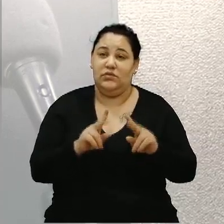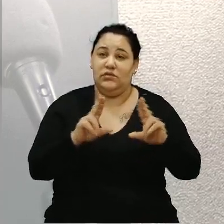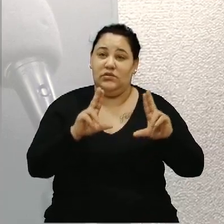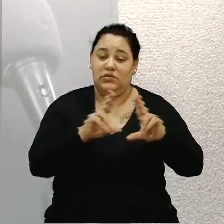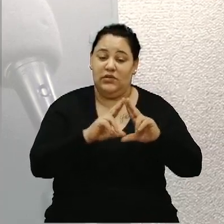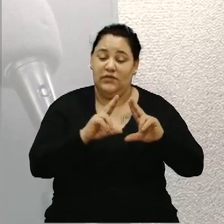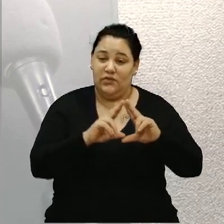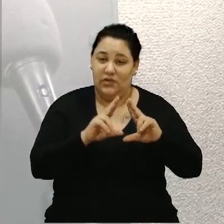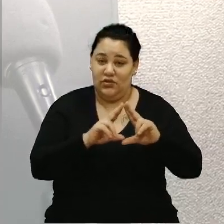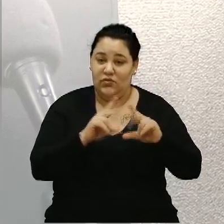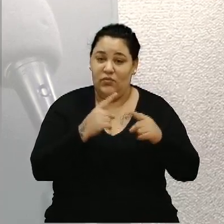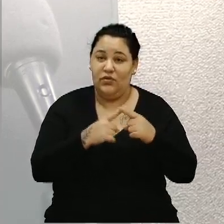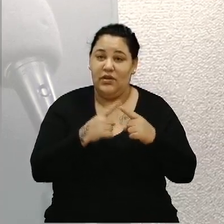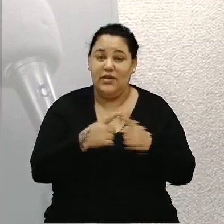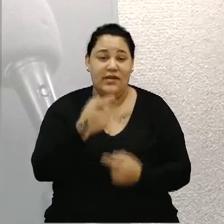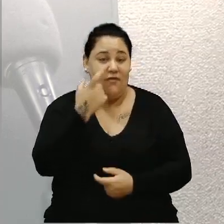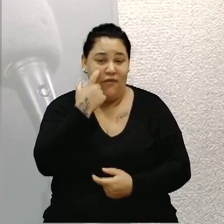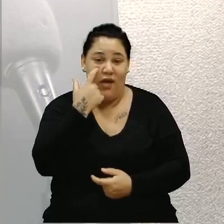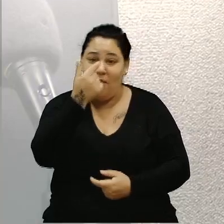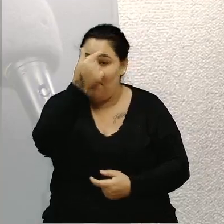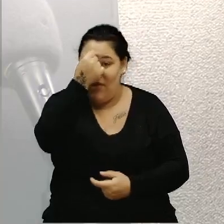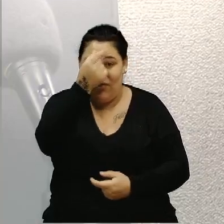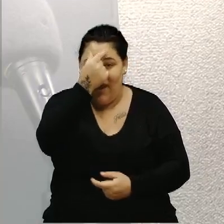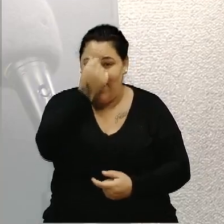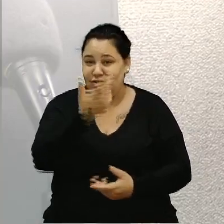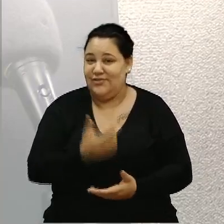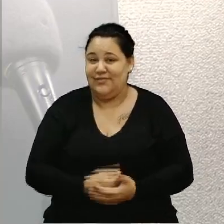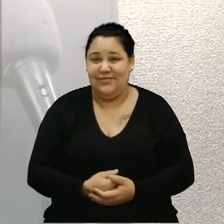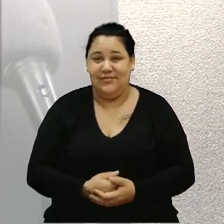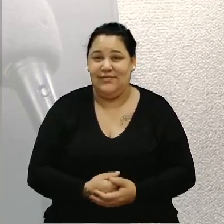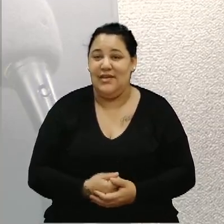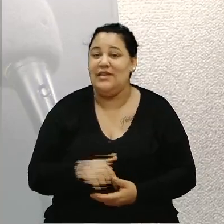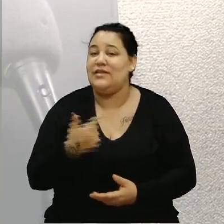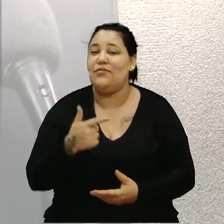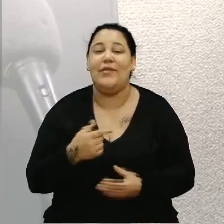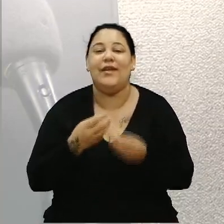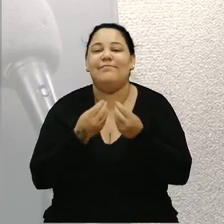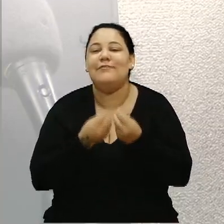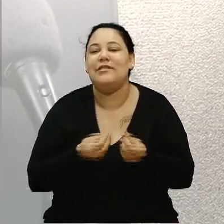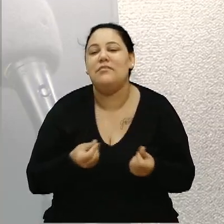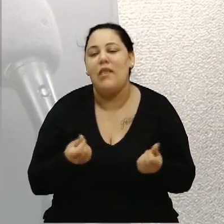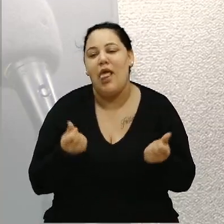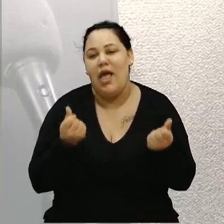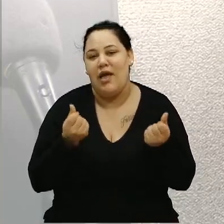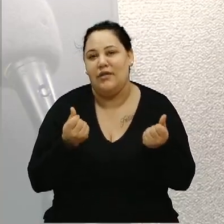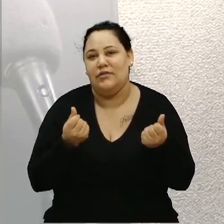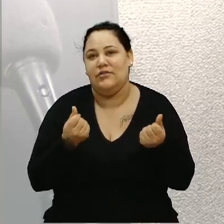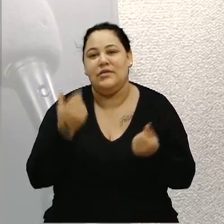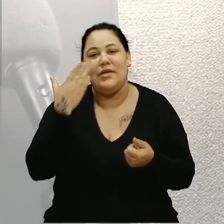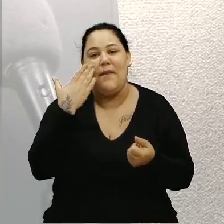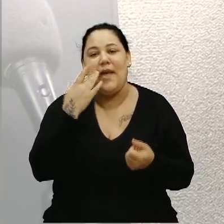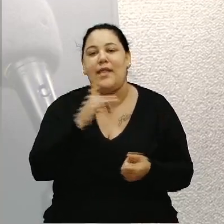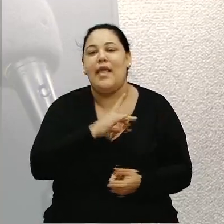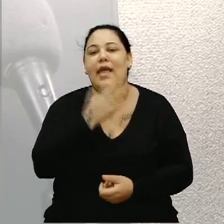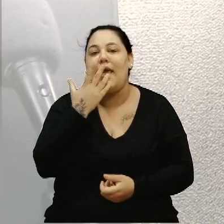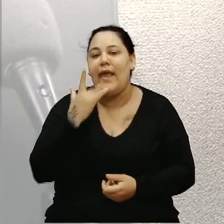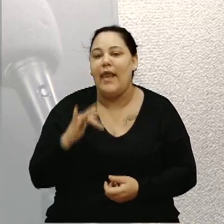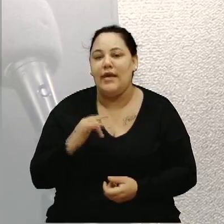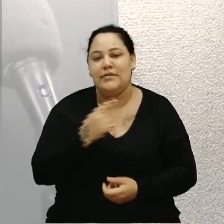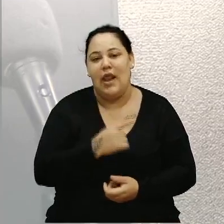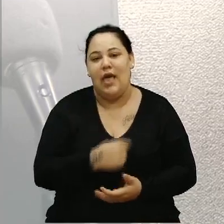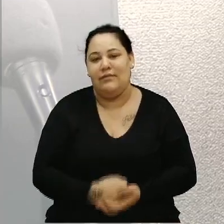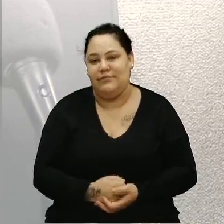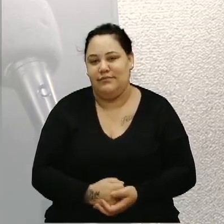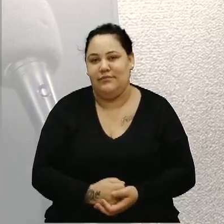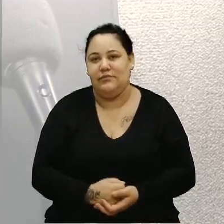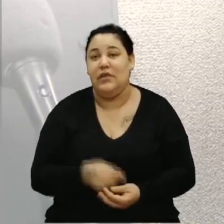eles veem como uma faculdade. Eles não têm a sensibilidade de que ali nós temos crianças. E bem o